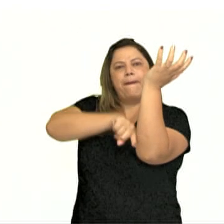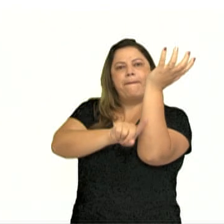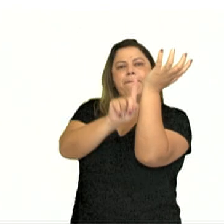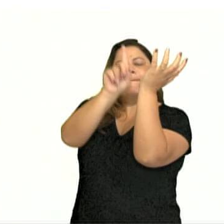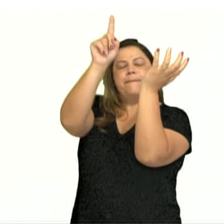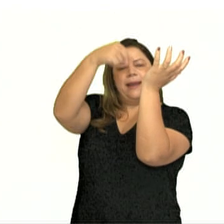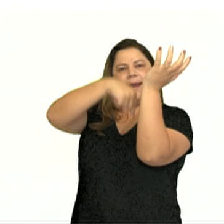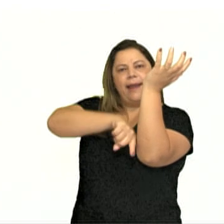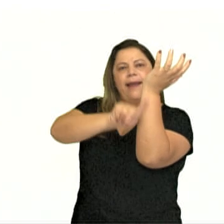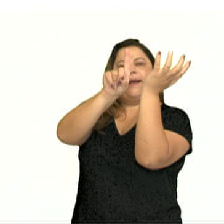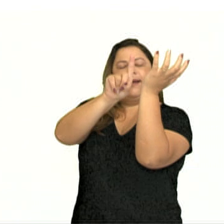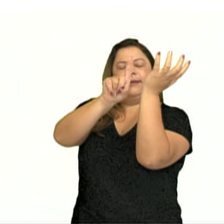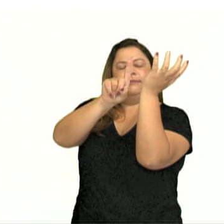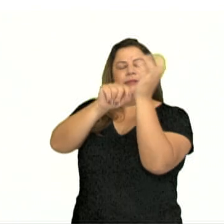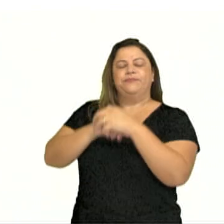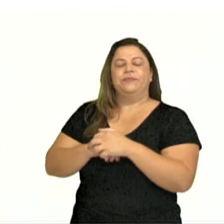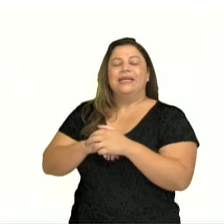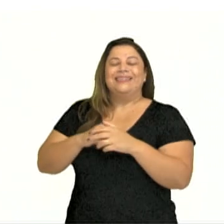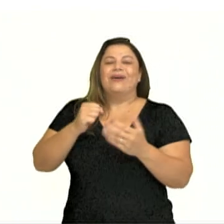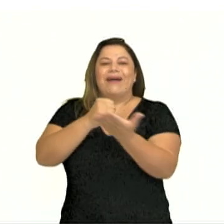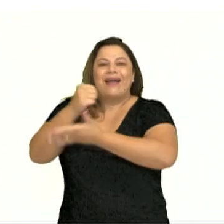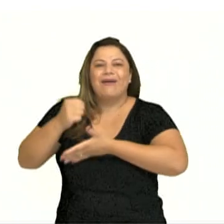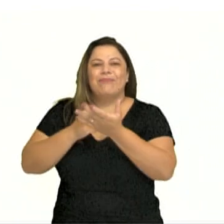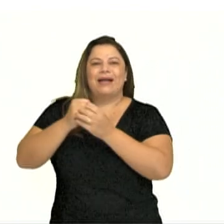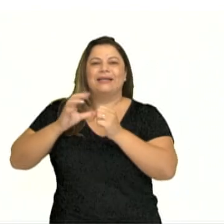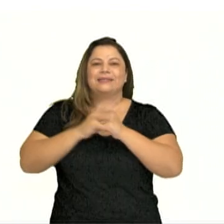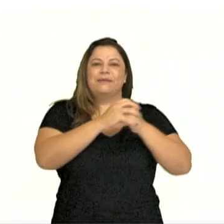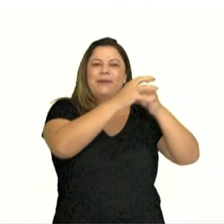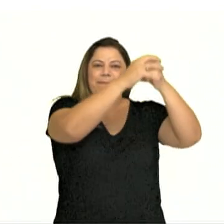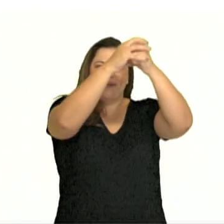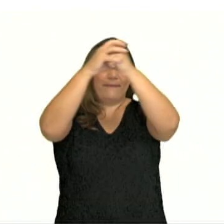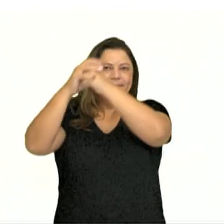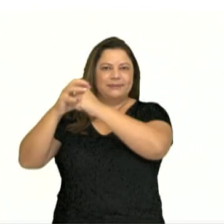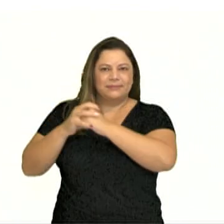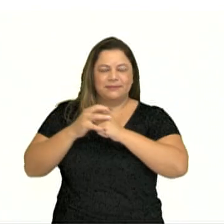maioria das cadeias alimentares. Então, esses organismos, eles são os